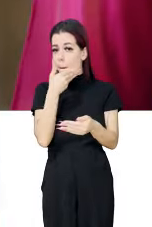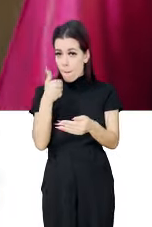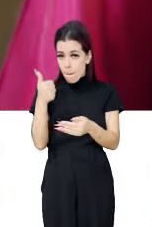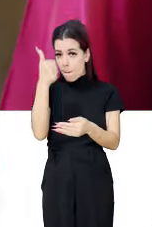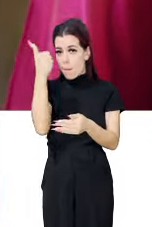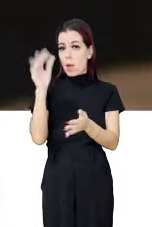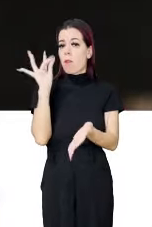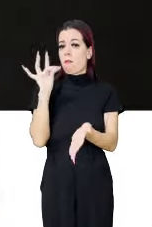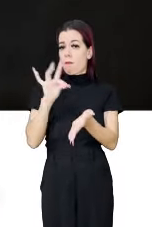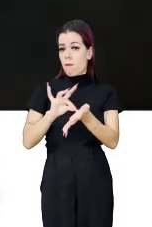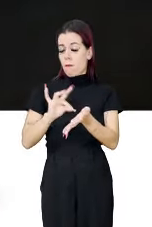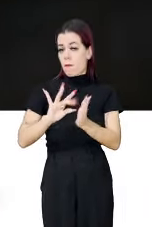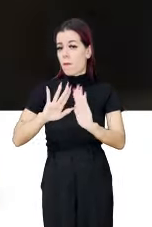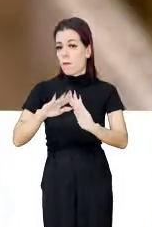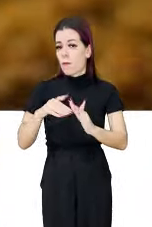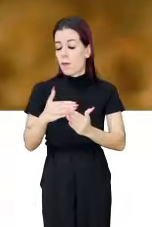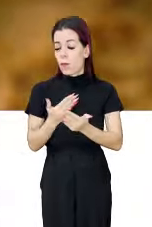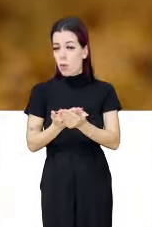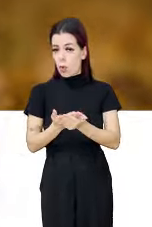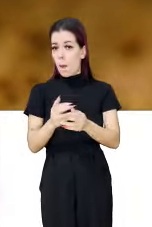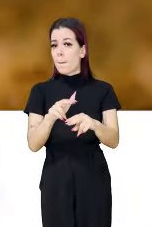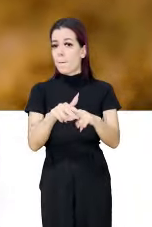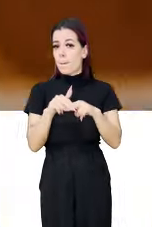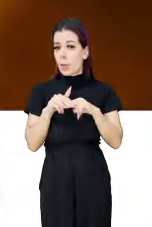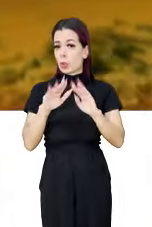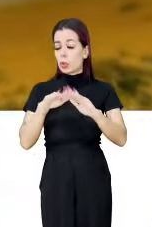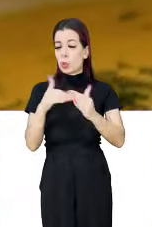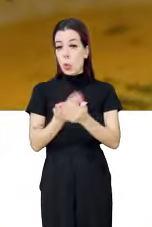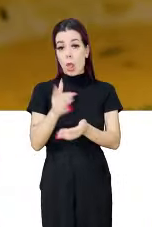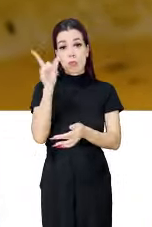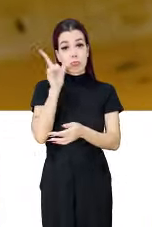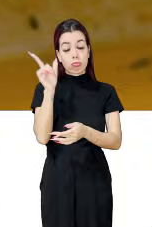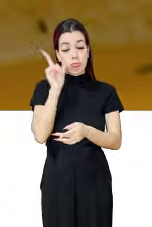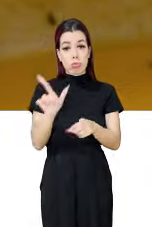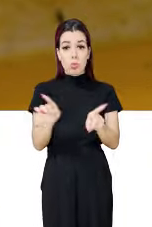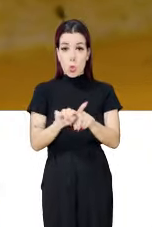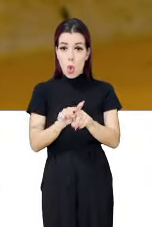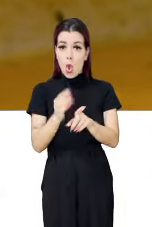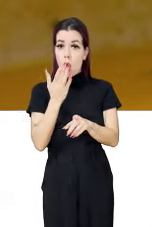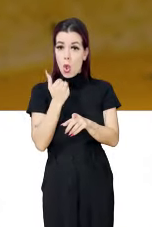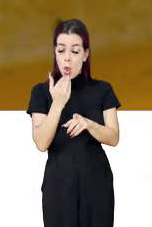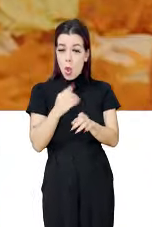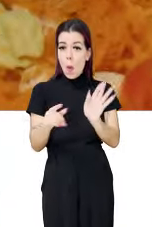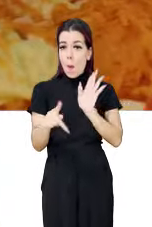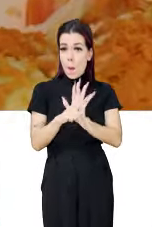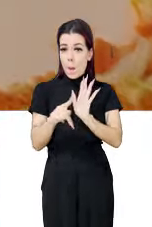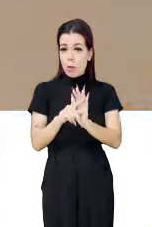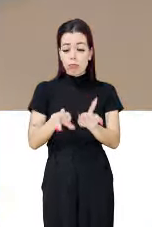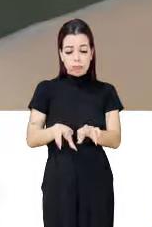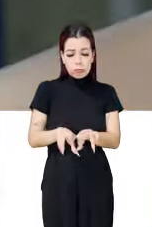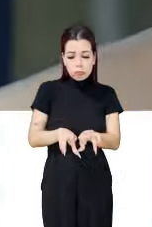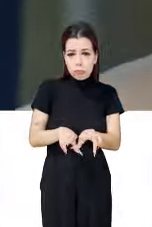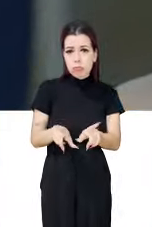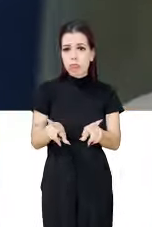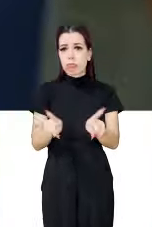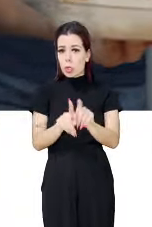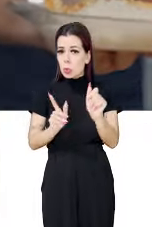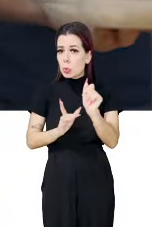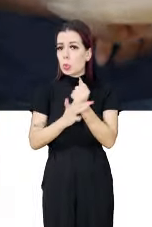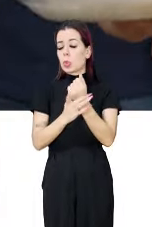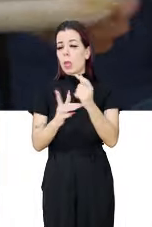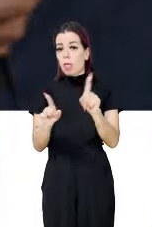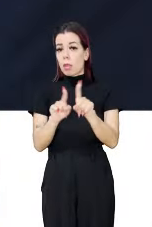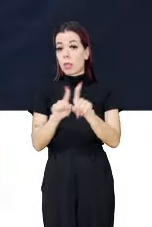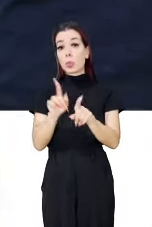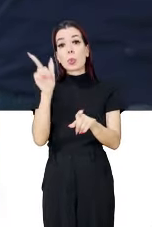à realidade da escola. Com isso, a escola consegue garantir alimentos, aquisição de alimentos variados, seguros, que atendem